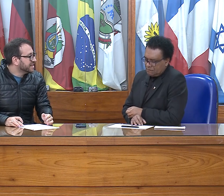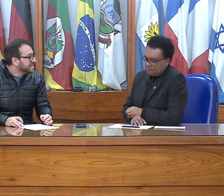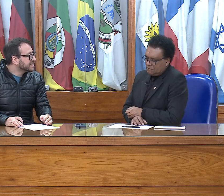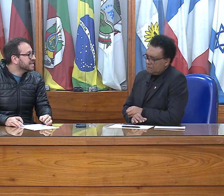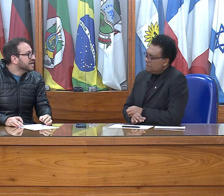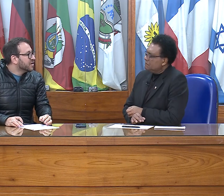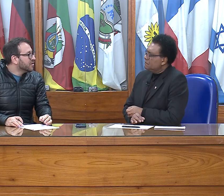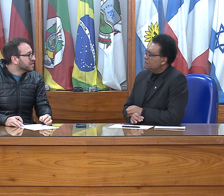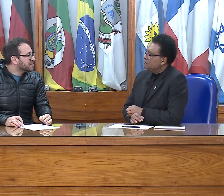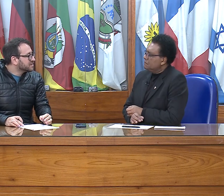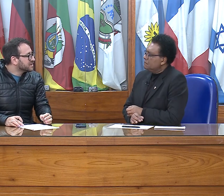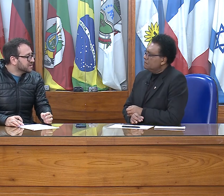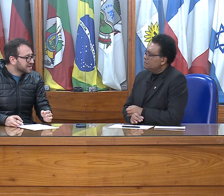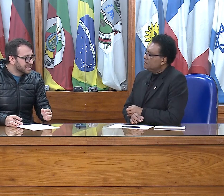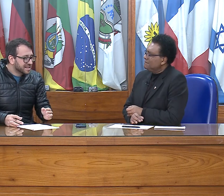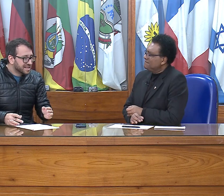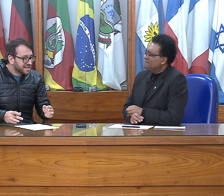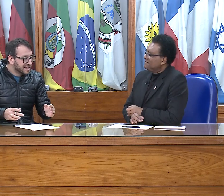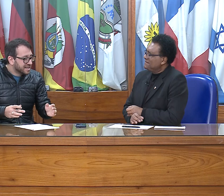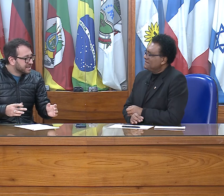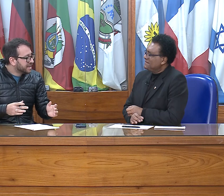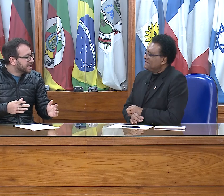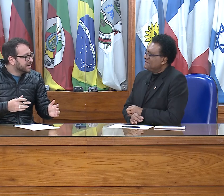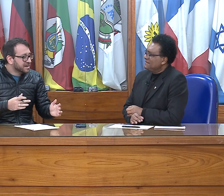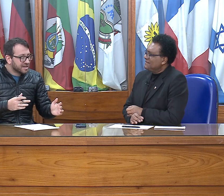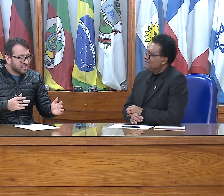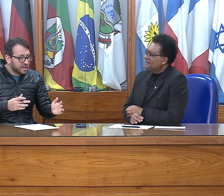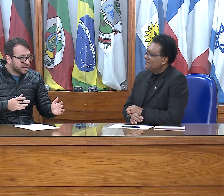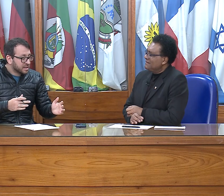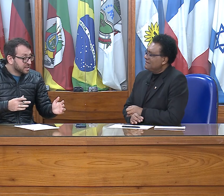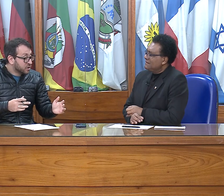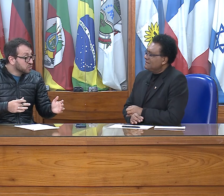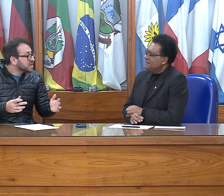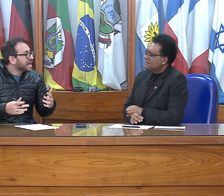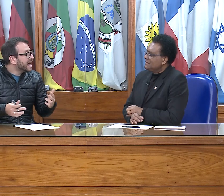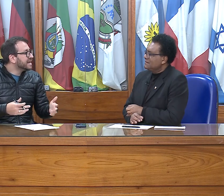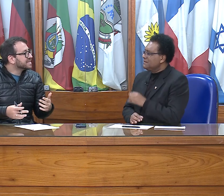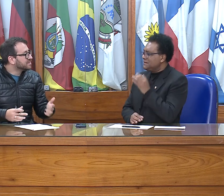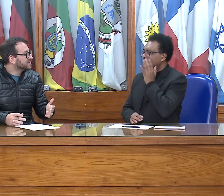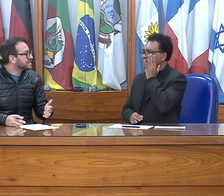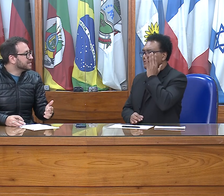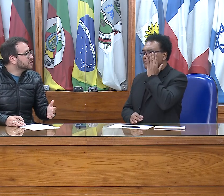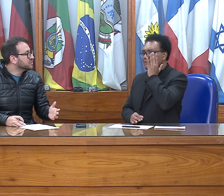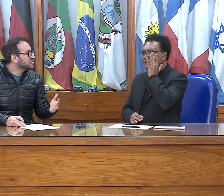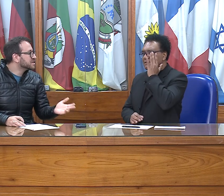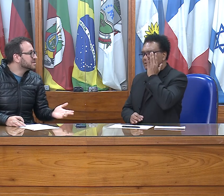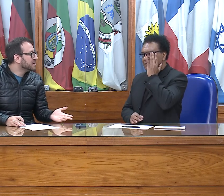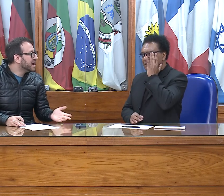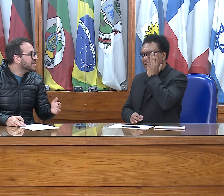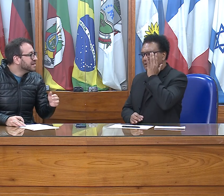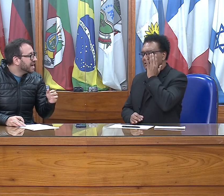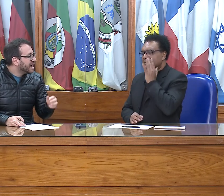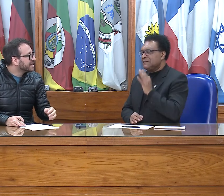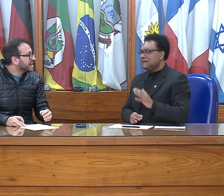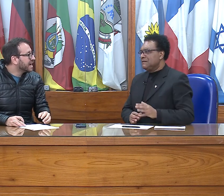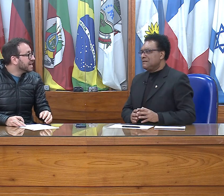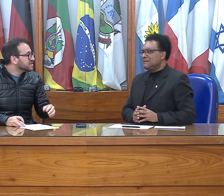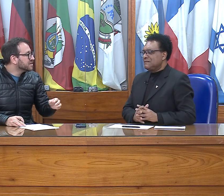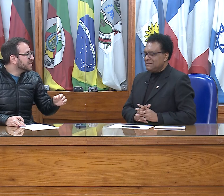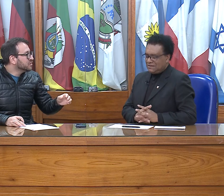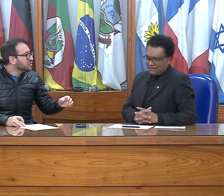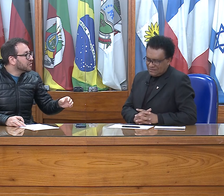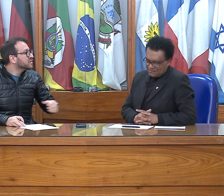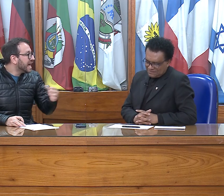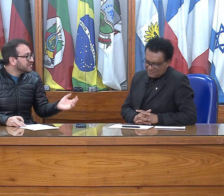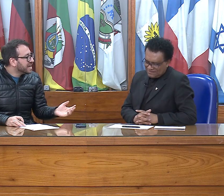como radialista como que é para o senhor conciliar nessa profissão junto com seu trabalho aqui na